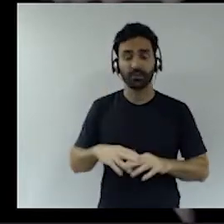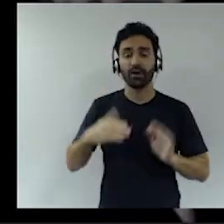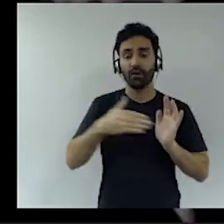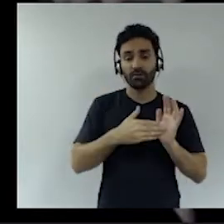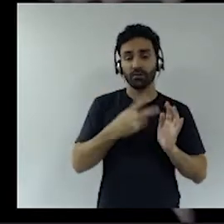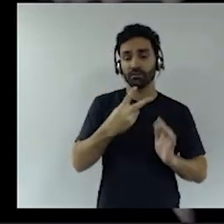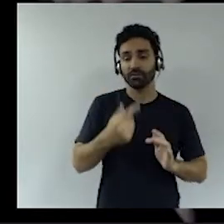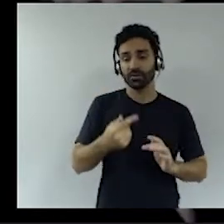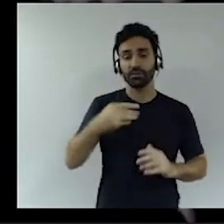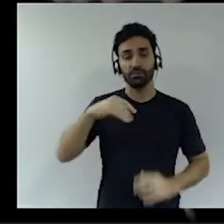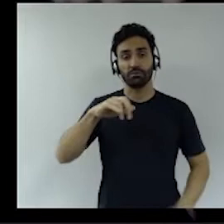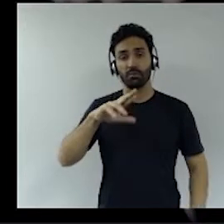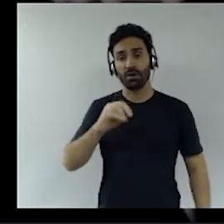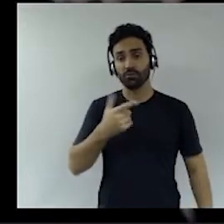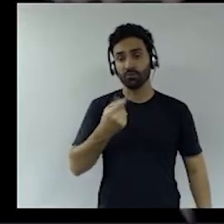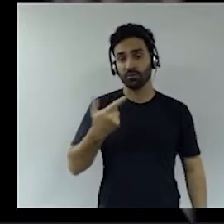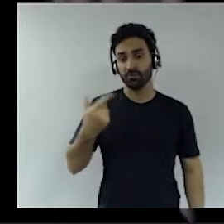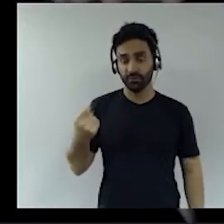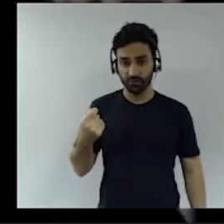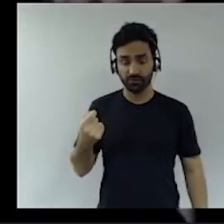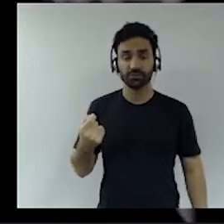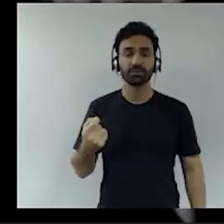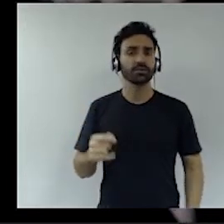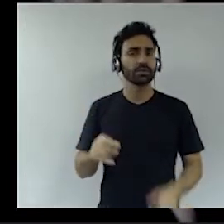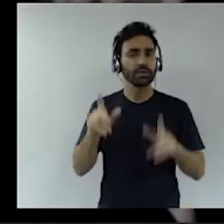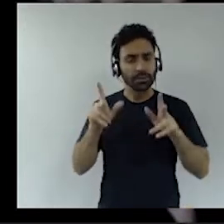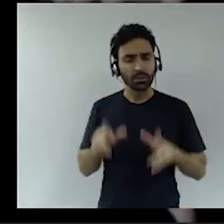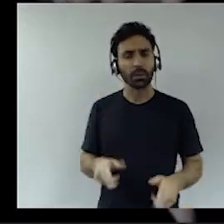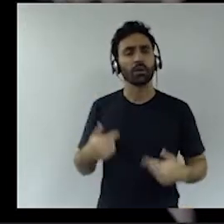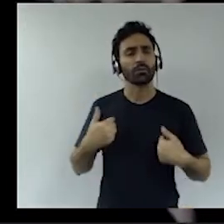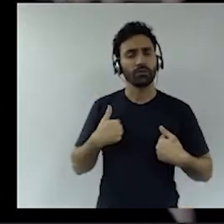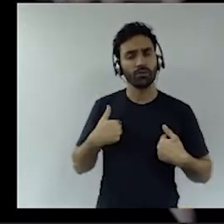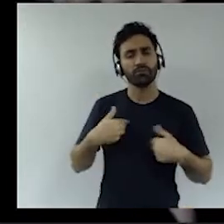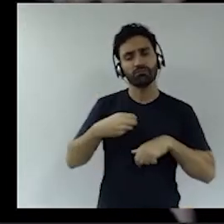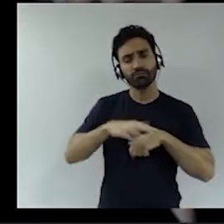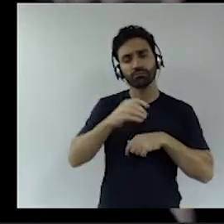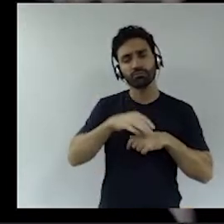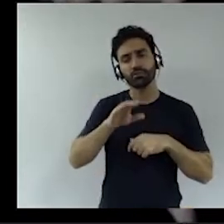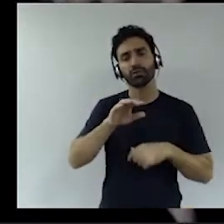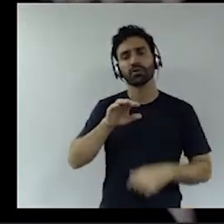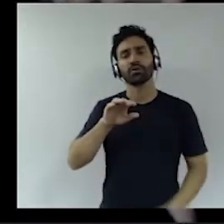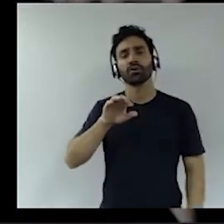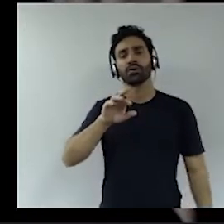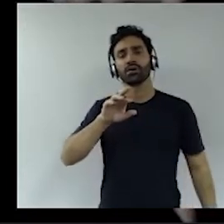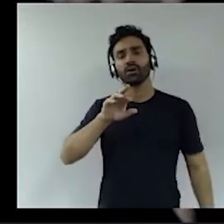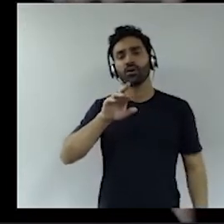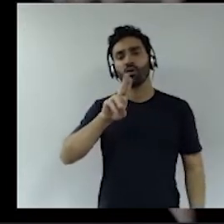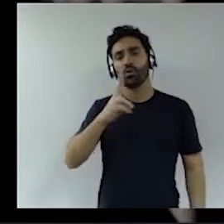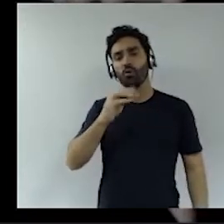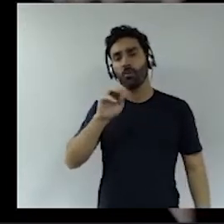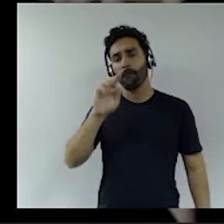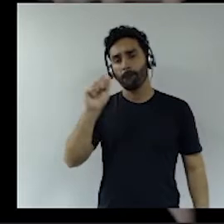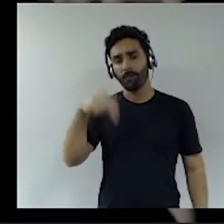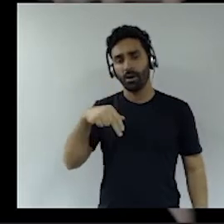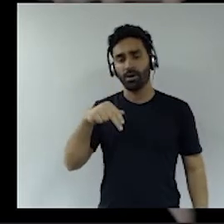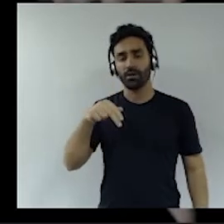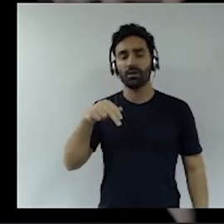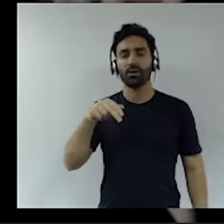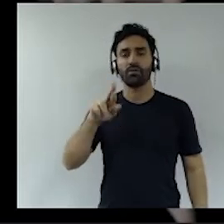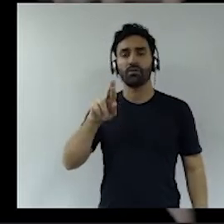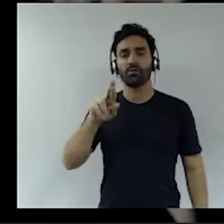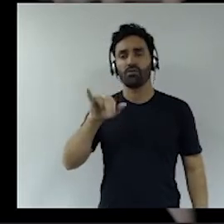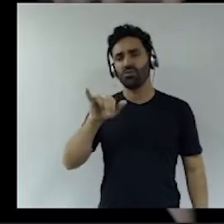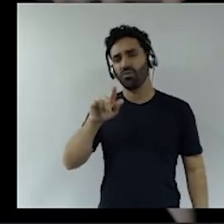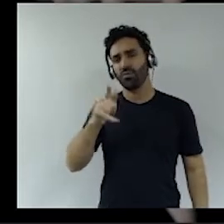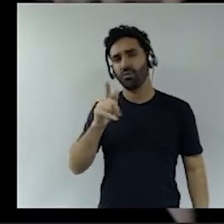de 2020, conforme uma estimativa que levantei do Human Rights Watch, população carcerária estimada